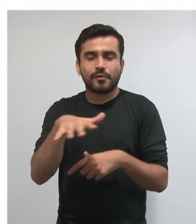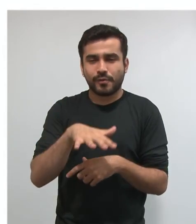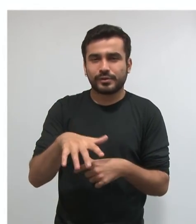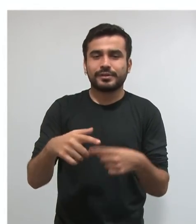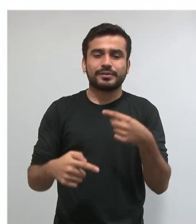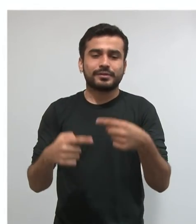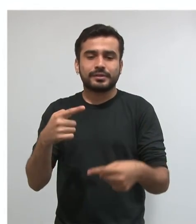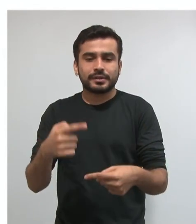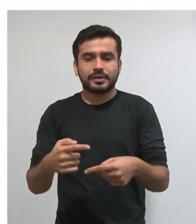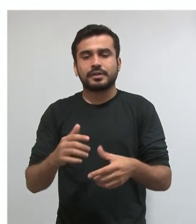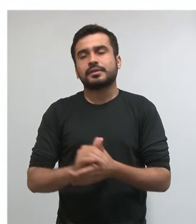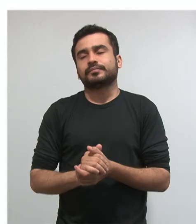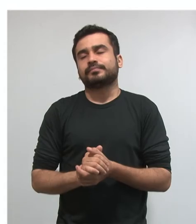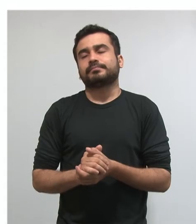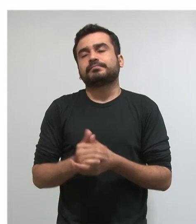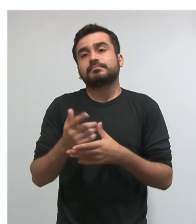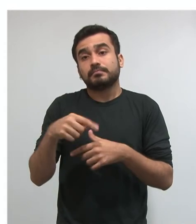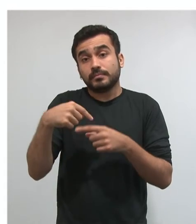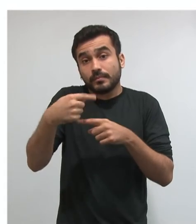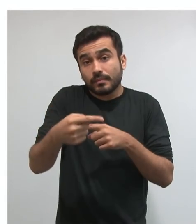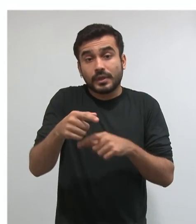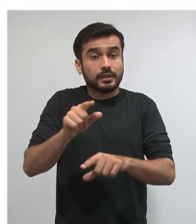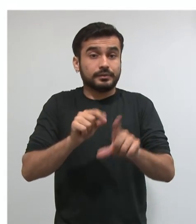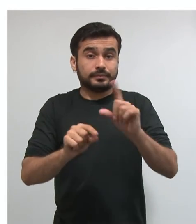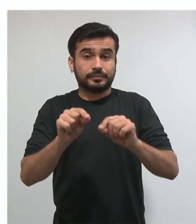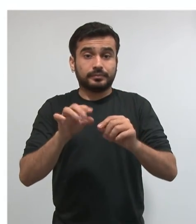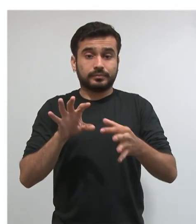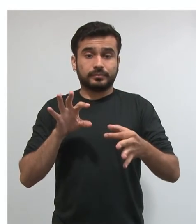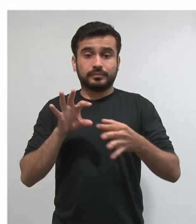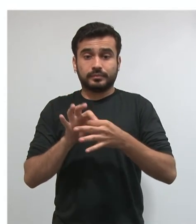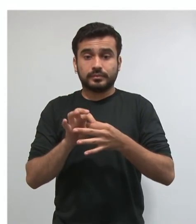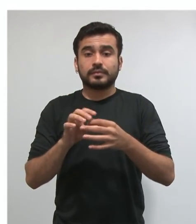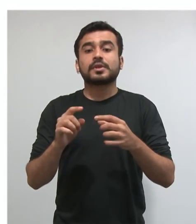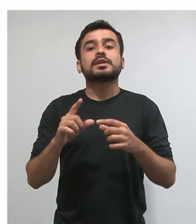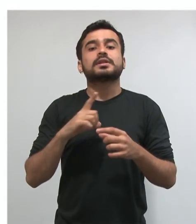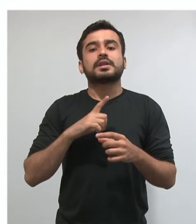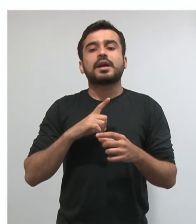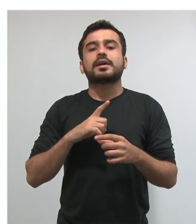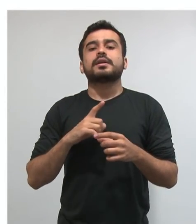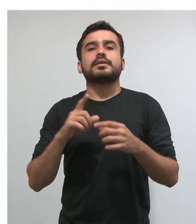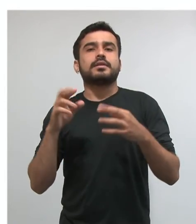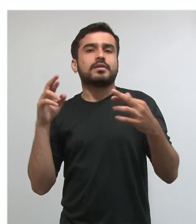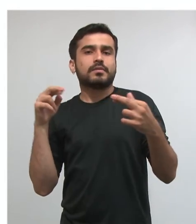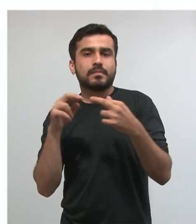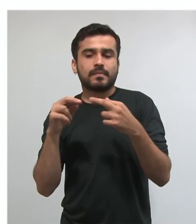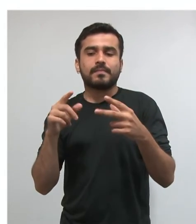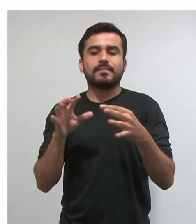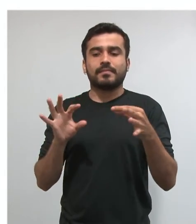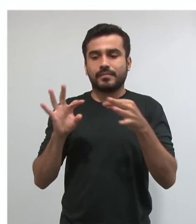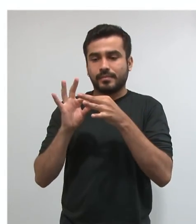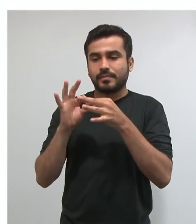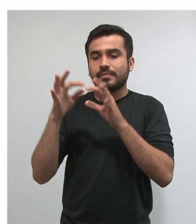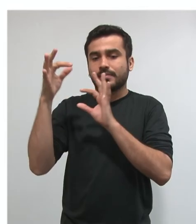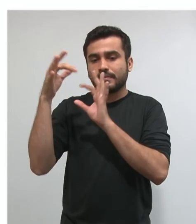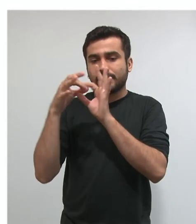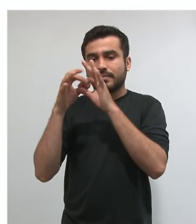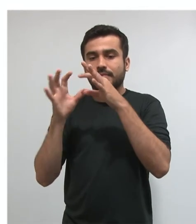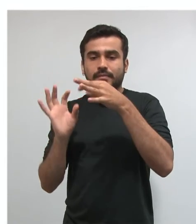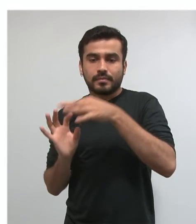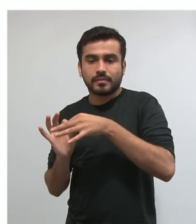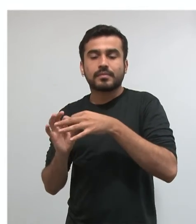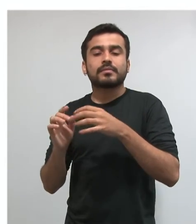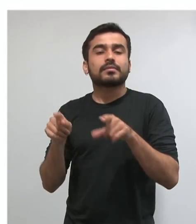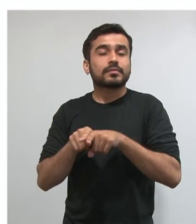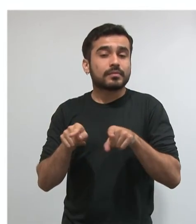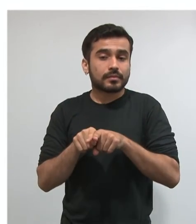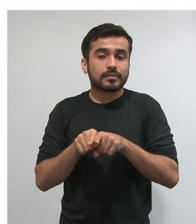aí, nisso, você pode ter uma relação aqui com o momento explicativo 1, com o momento 2, né? Você vai tendo informações aqui